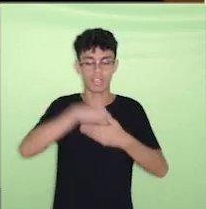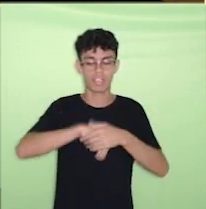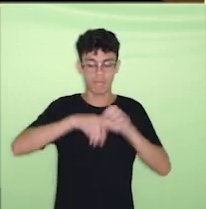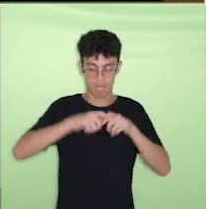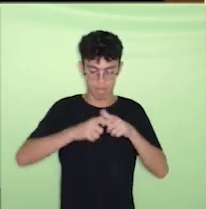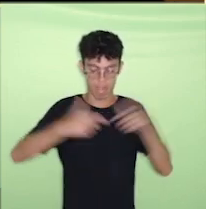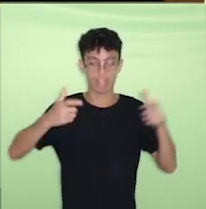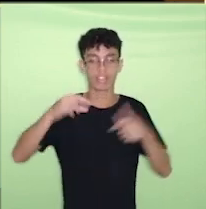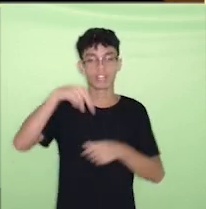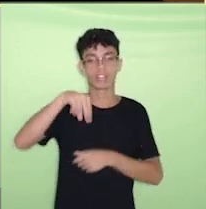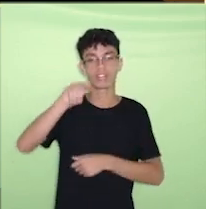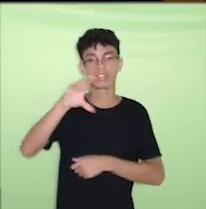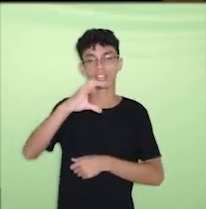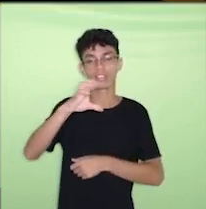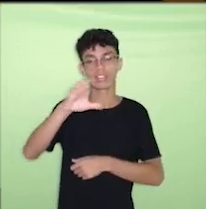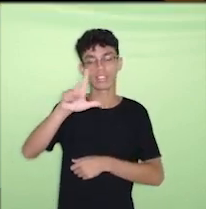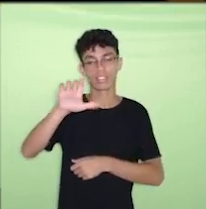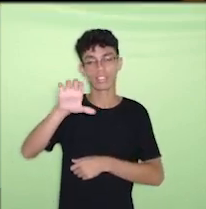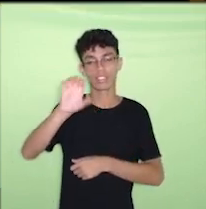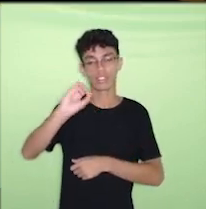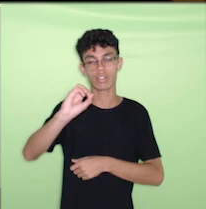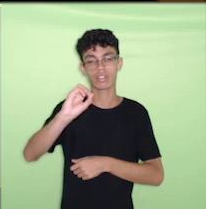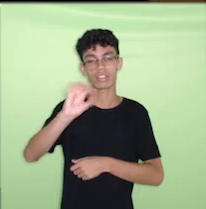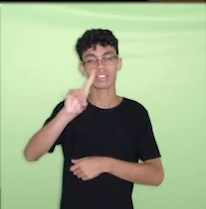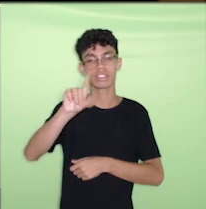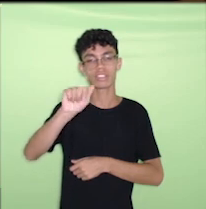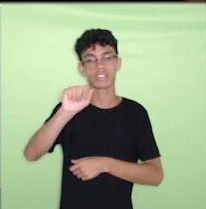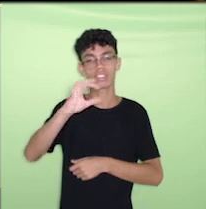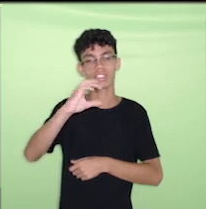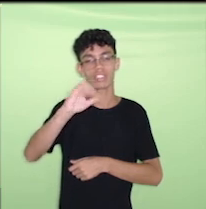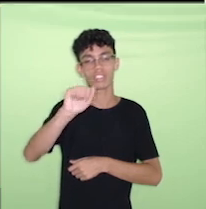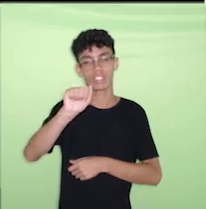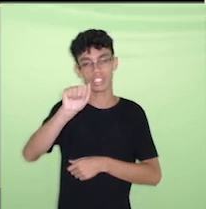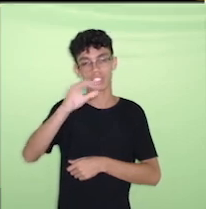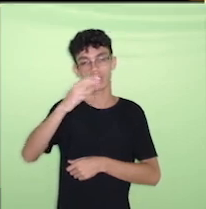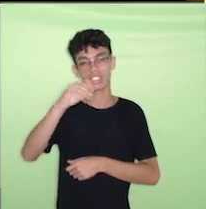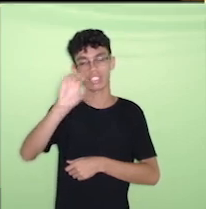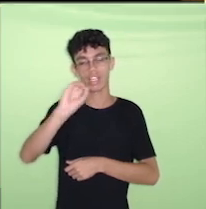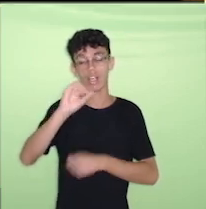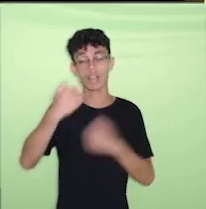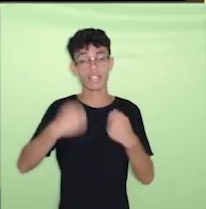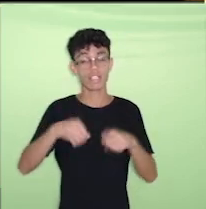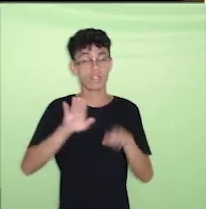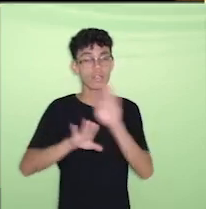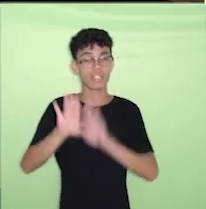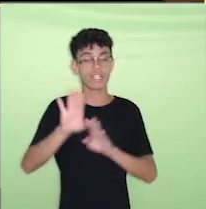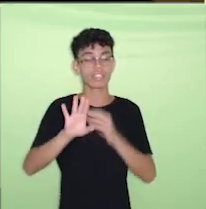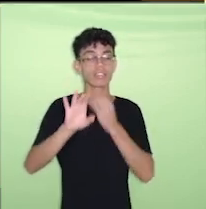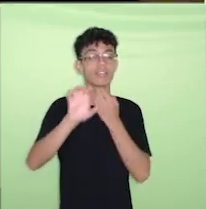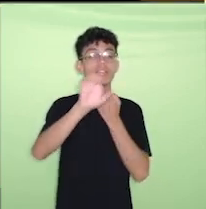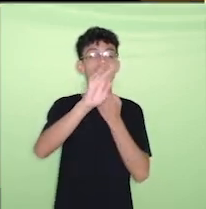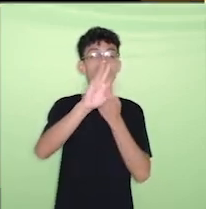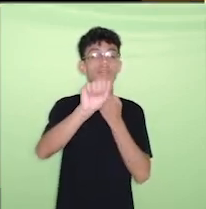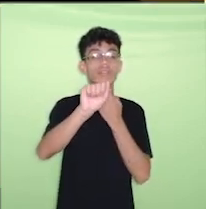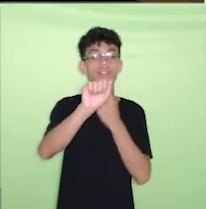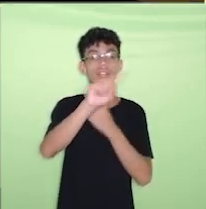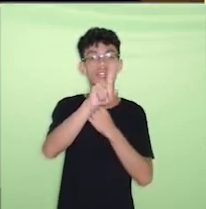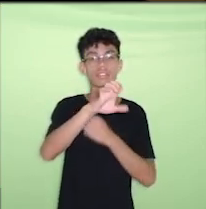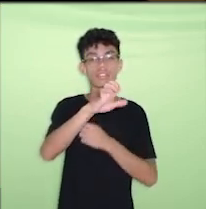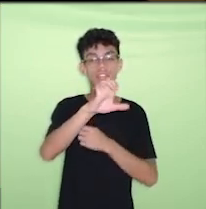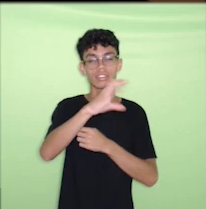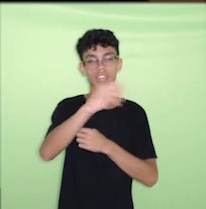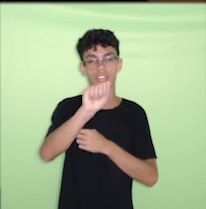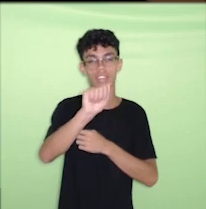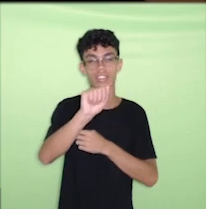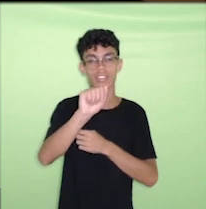da ação? Que tal? Olha, ela está chegando. Agora é preciso muito cuidado com Eta e Zeta.